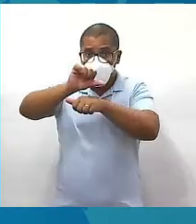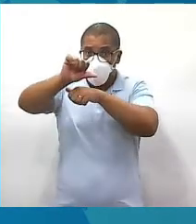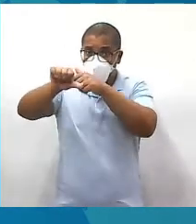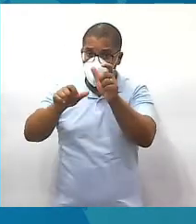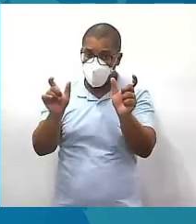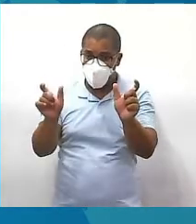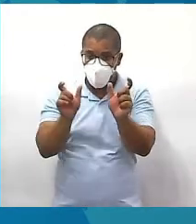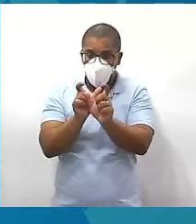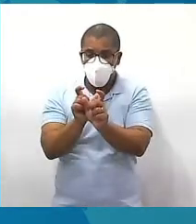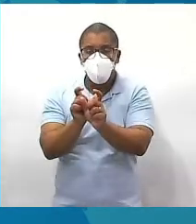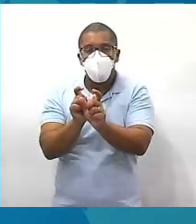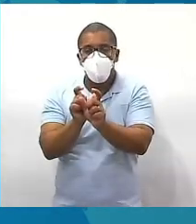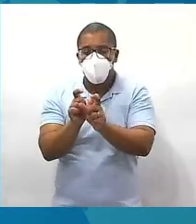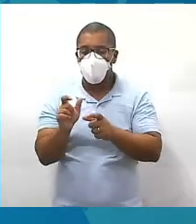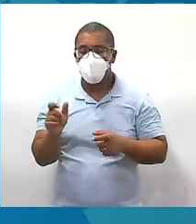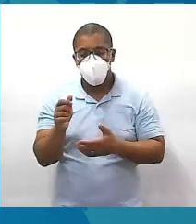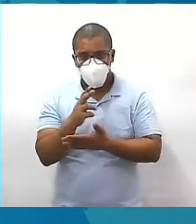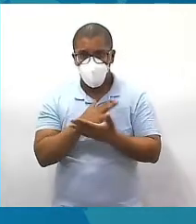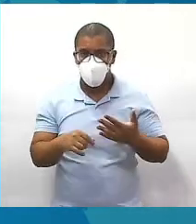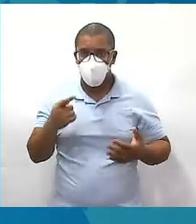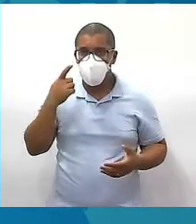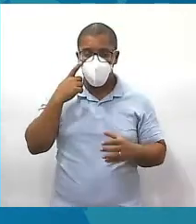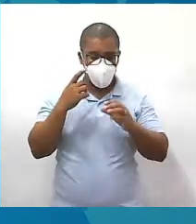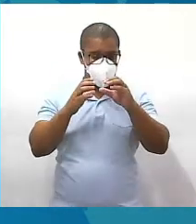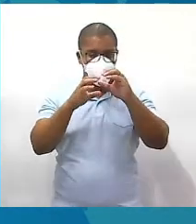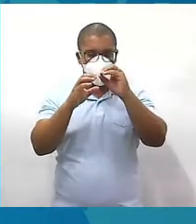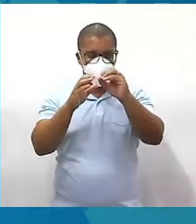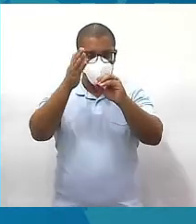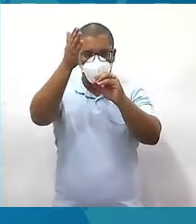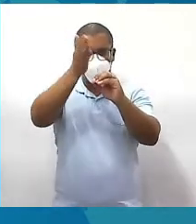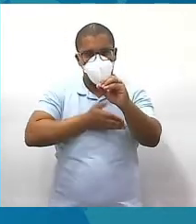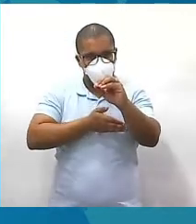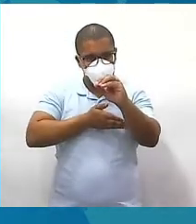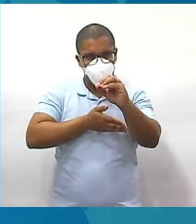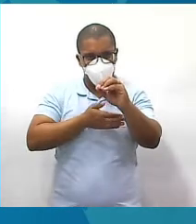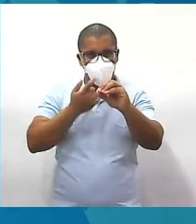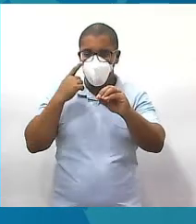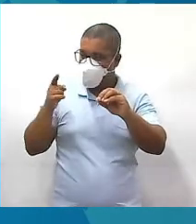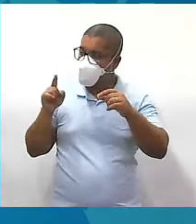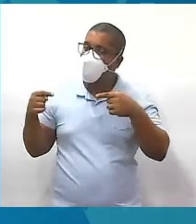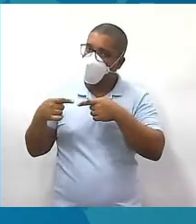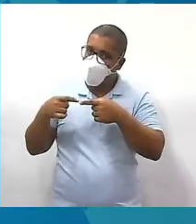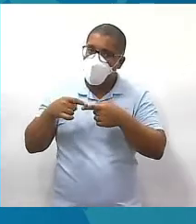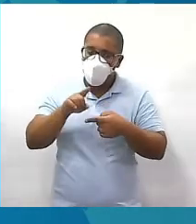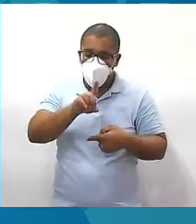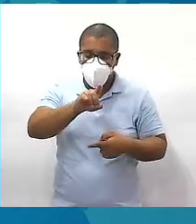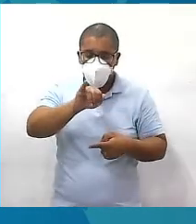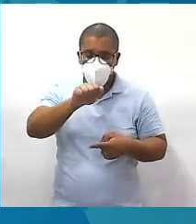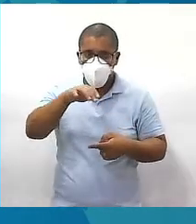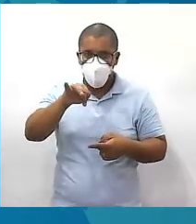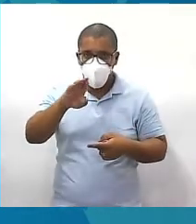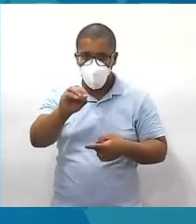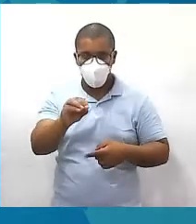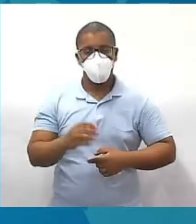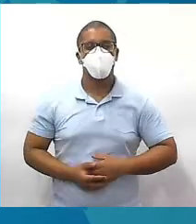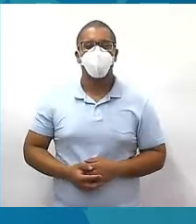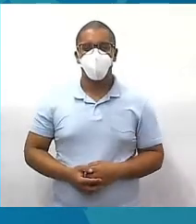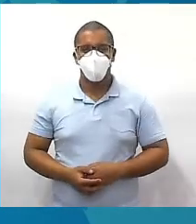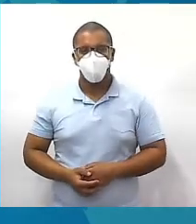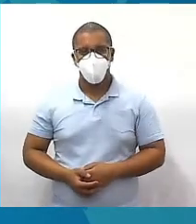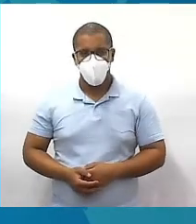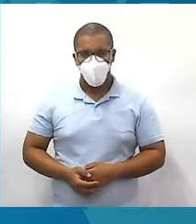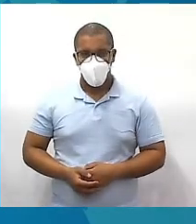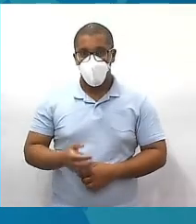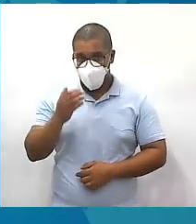um símbolo. É esse que está aí, ó. Esse círculo com um tracinho inclinado. Isso significa diâmetro,